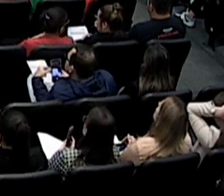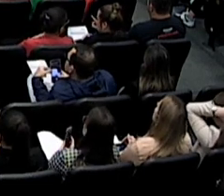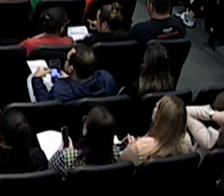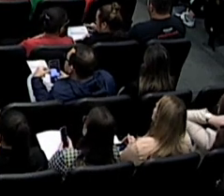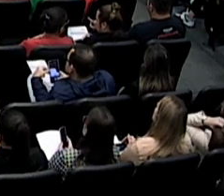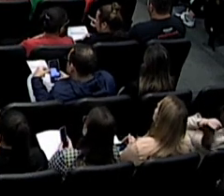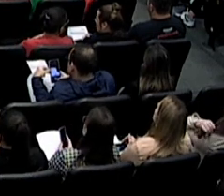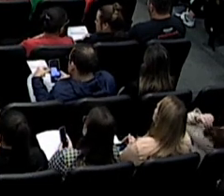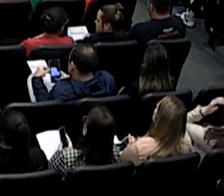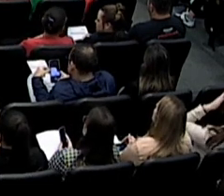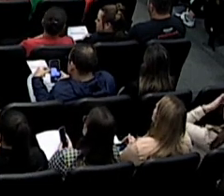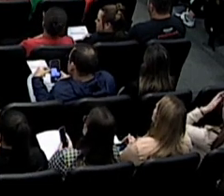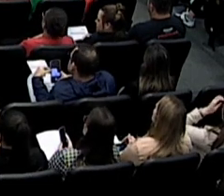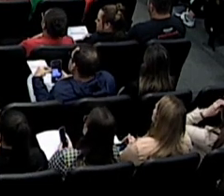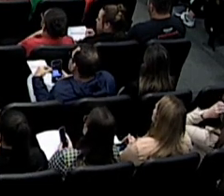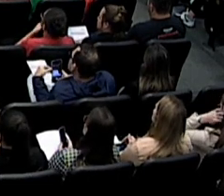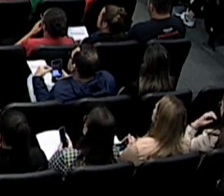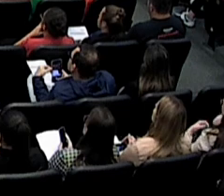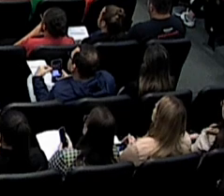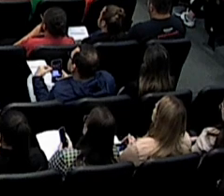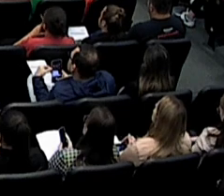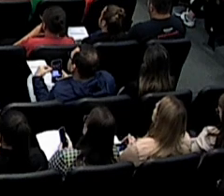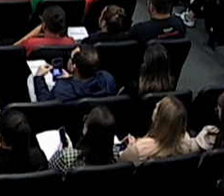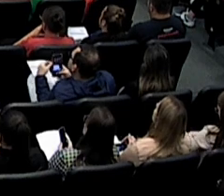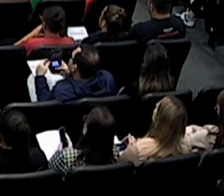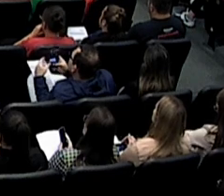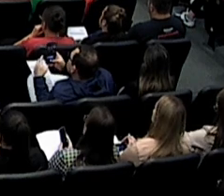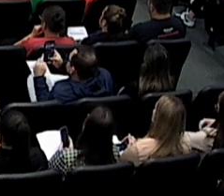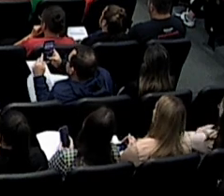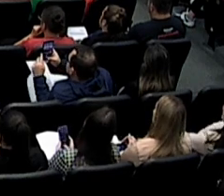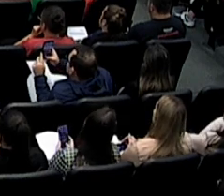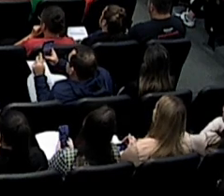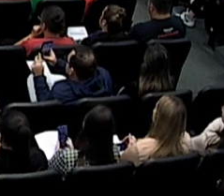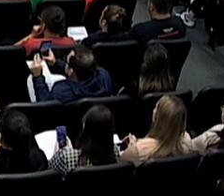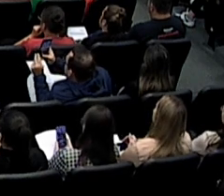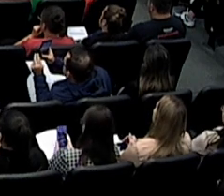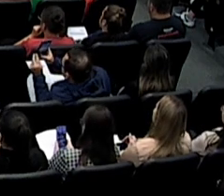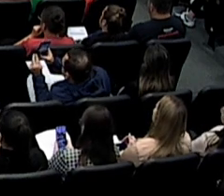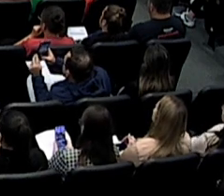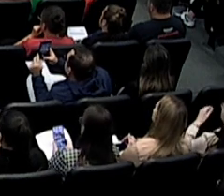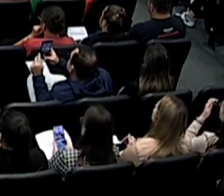arranjo, uma versão para canto coral que foi escrita por mim.